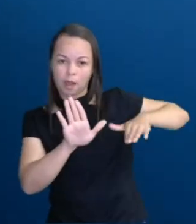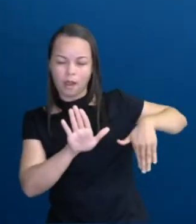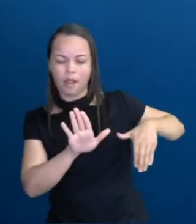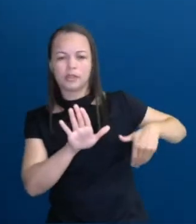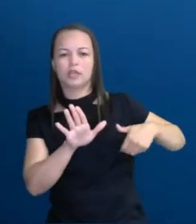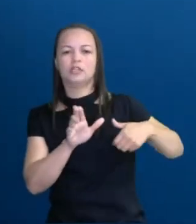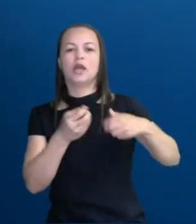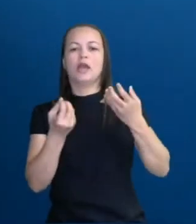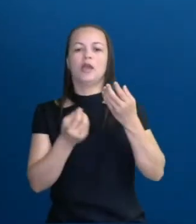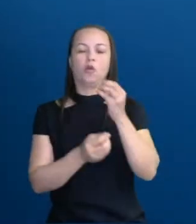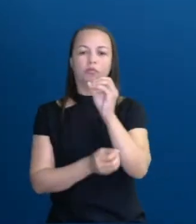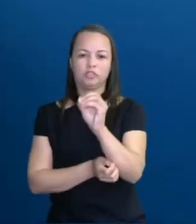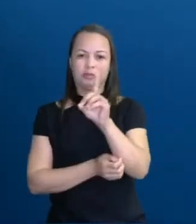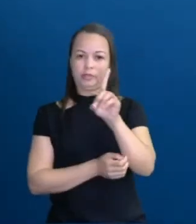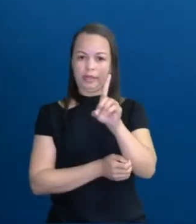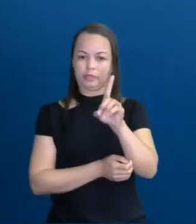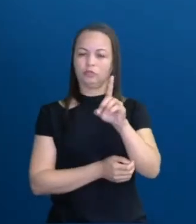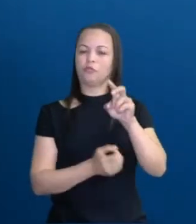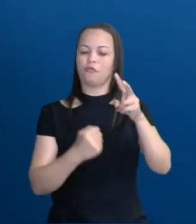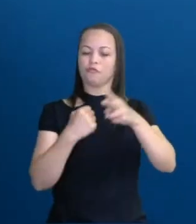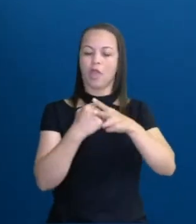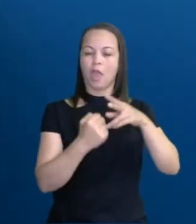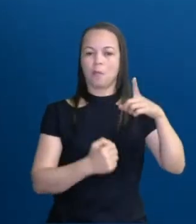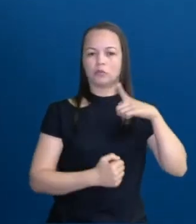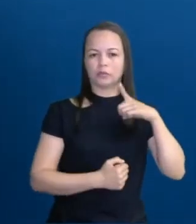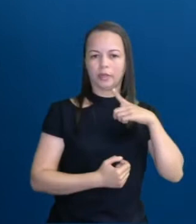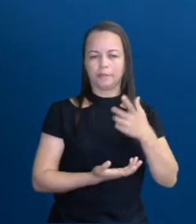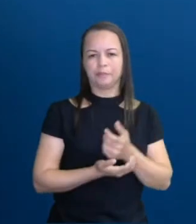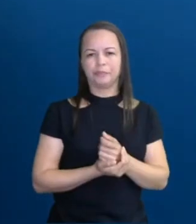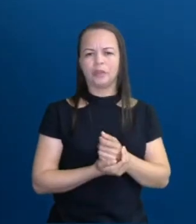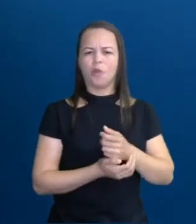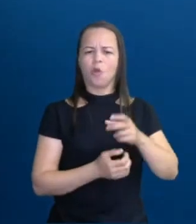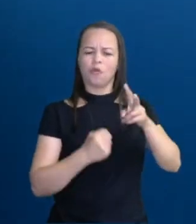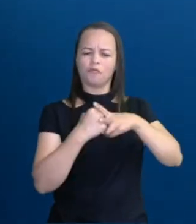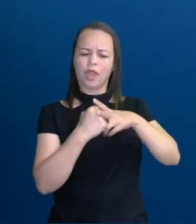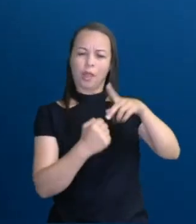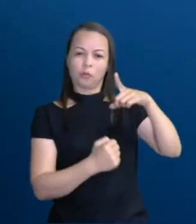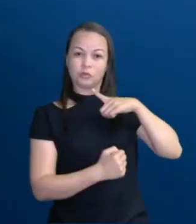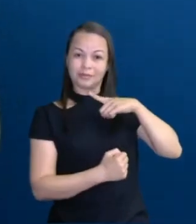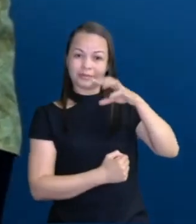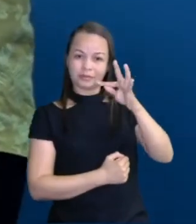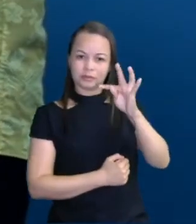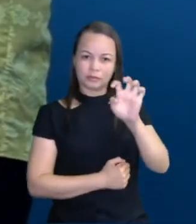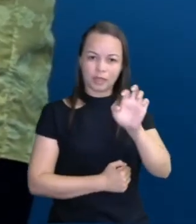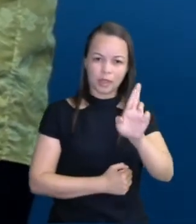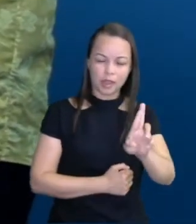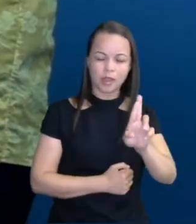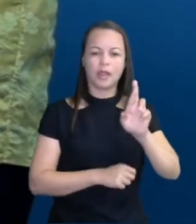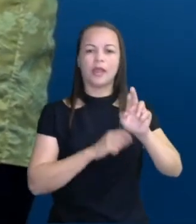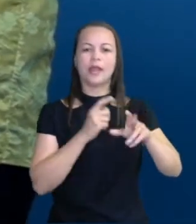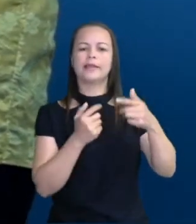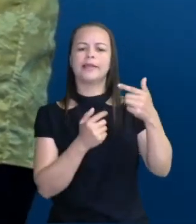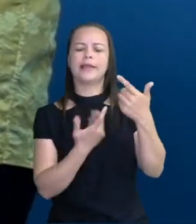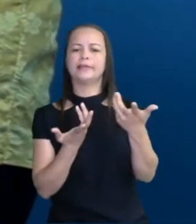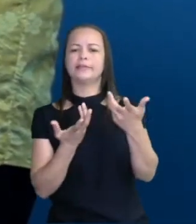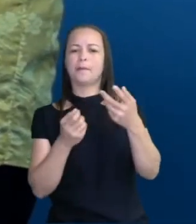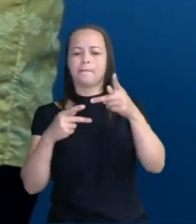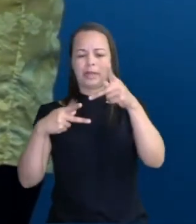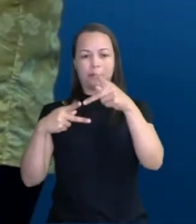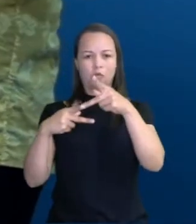objeto direto do verbo ter percebam que em ti o verbo ter e muito as praias não há nenhuma